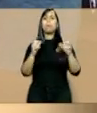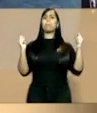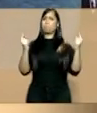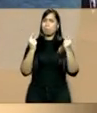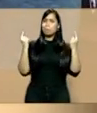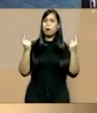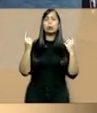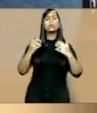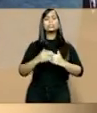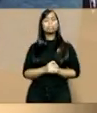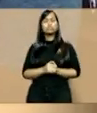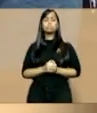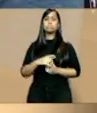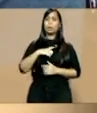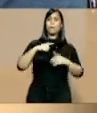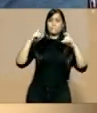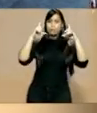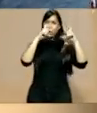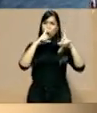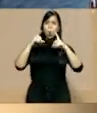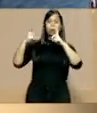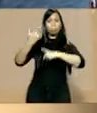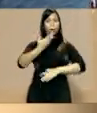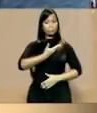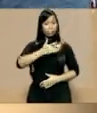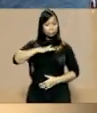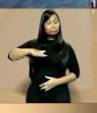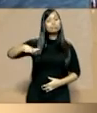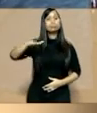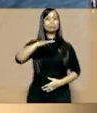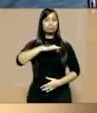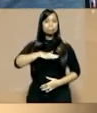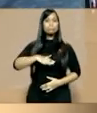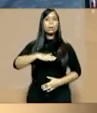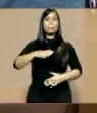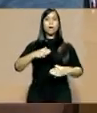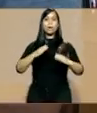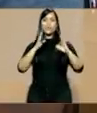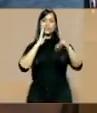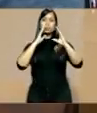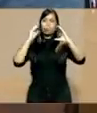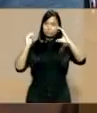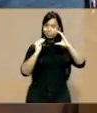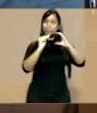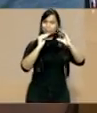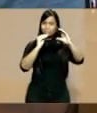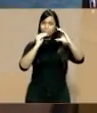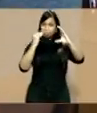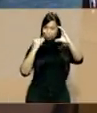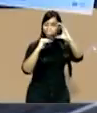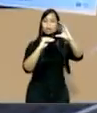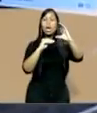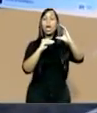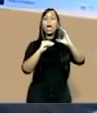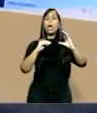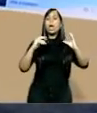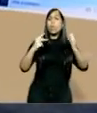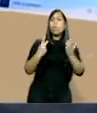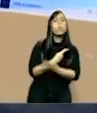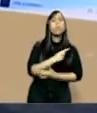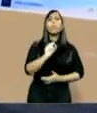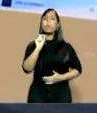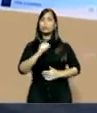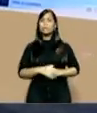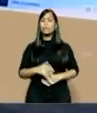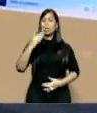shows e tiramos fotos de amigos para postar na rede social, como normalmente as pessoas fazem. Aí, a pessoa,